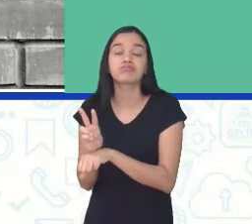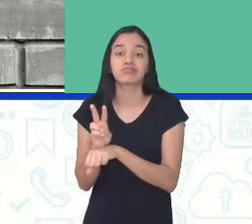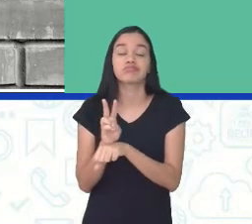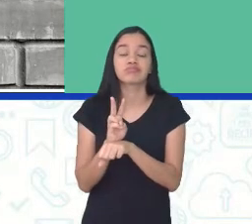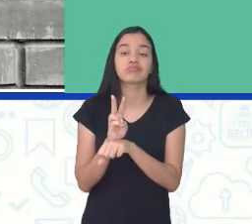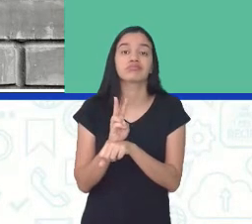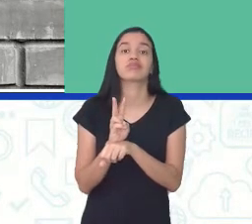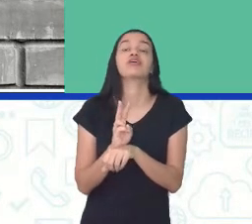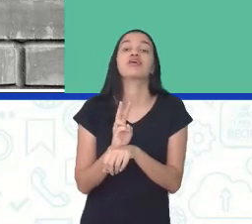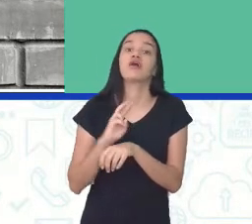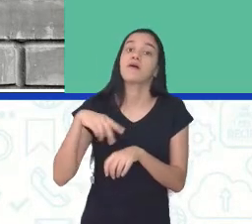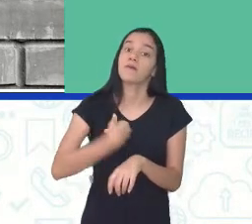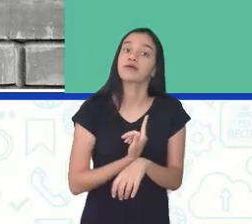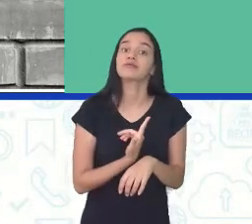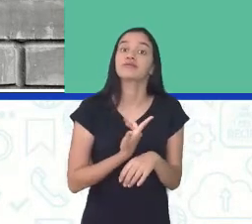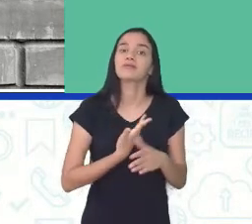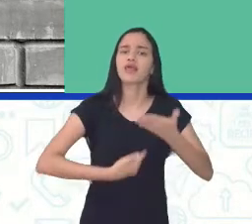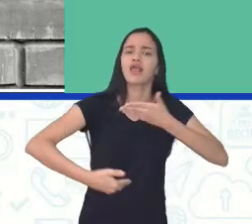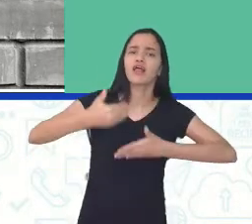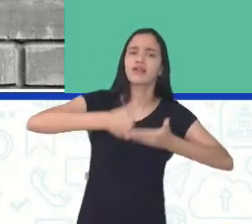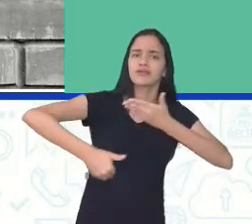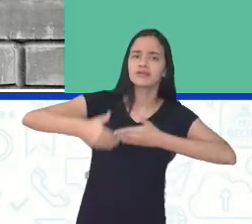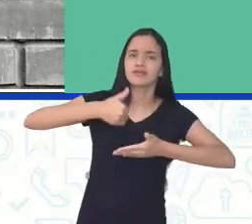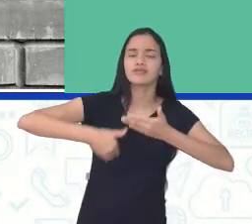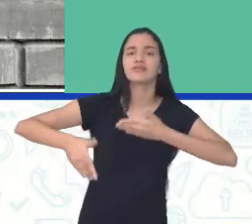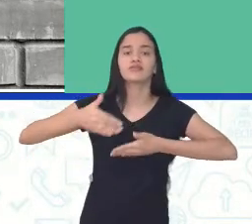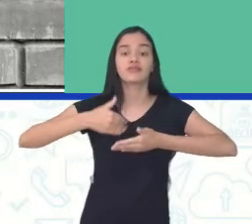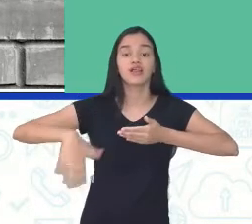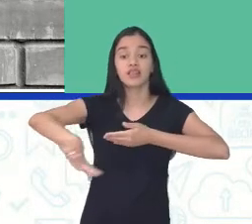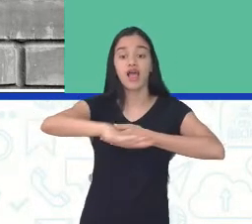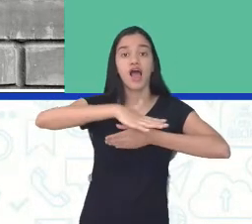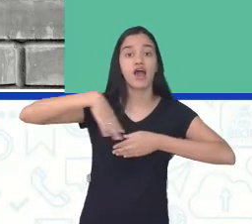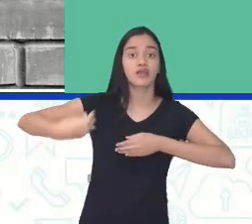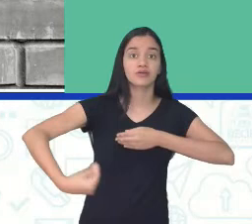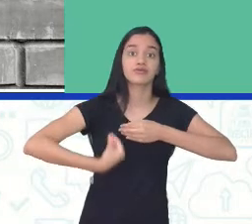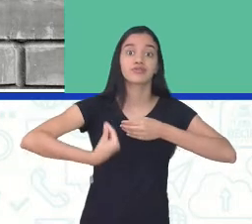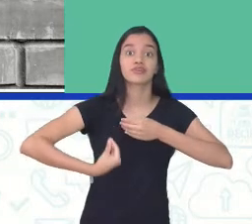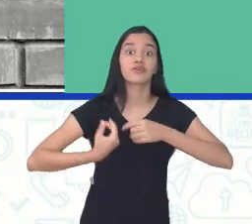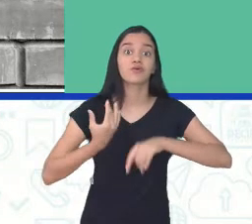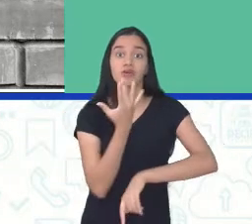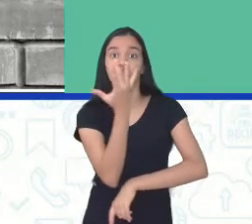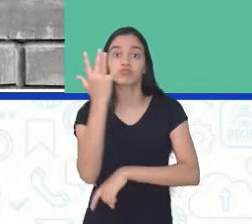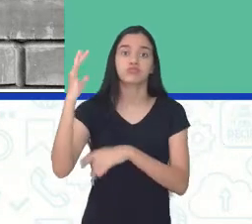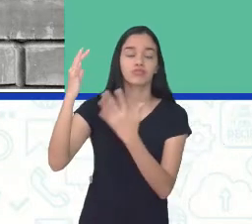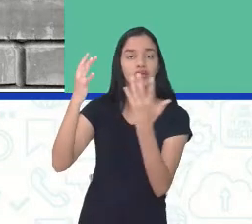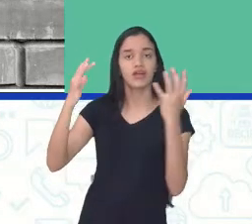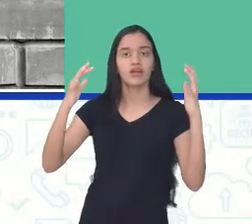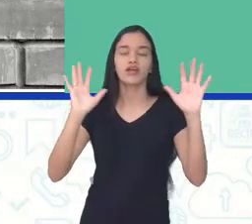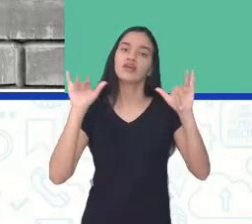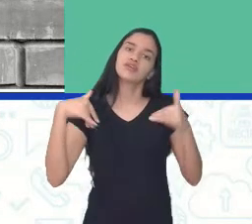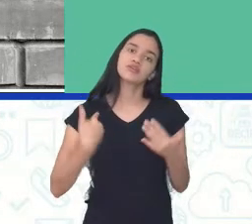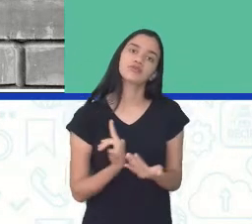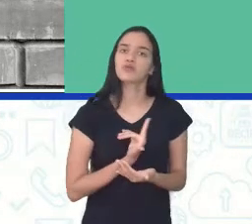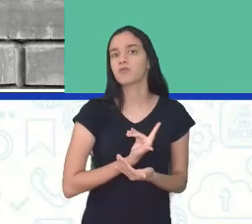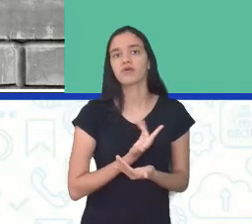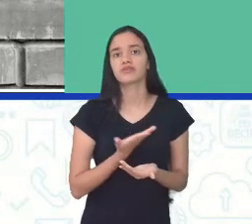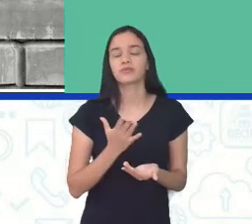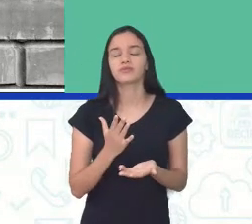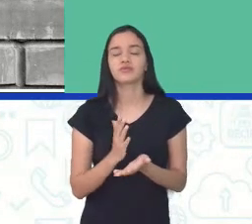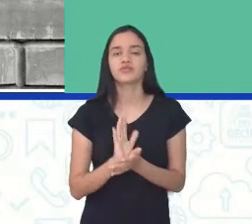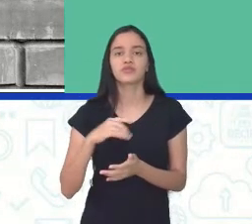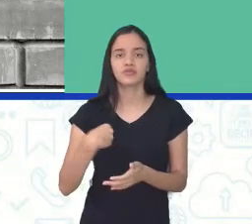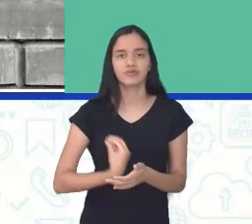se dar bem e se relacionar bem com o meio em que a gente vive, que é o meio ambiente. Então, o ambiente onde eu vivo, eu tenho